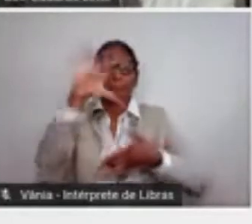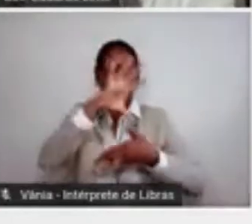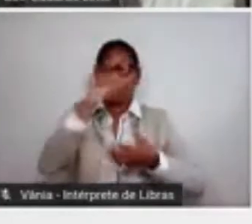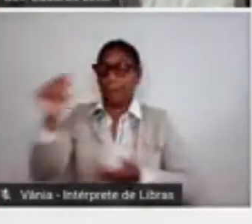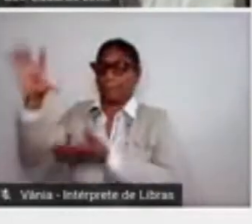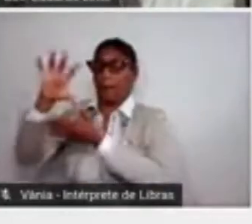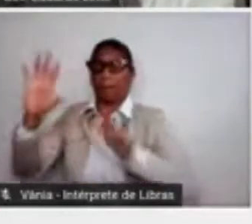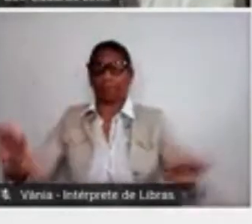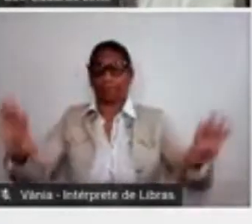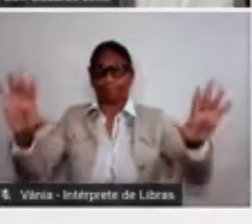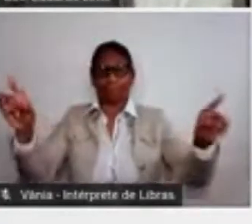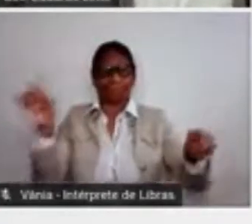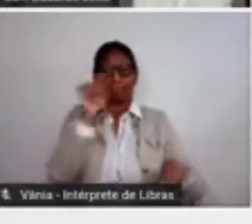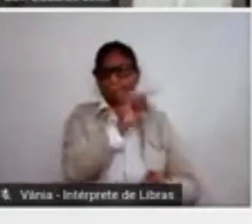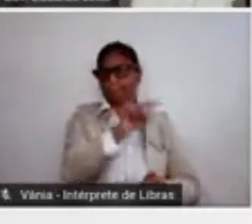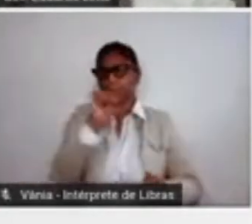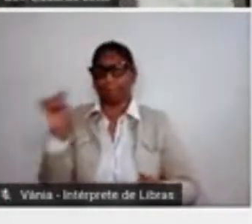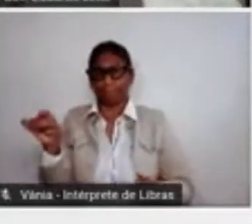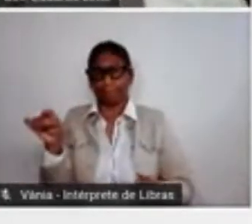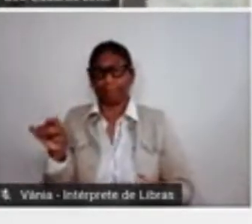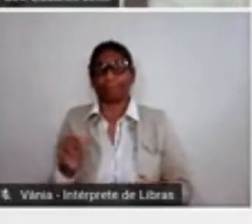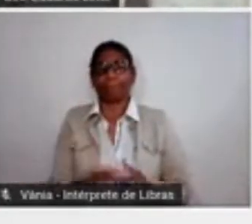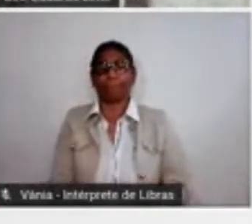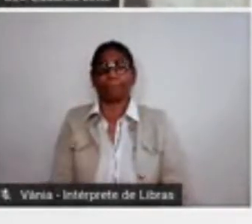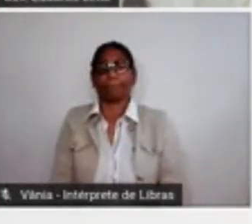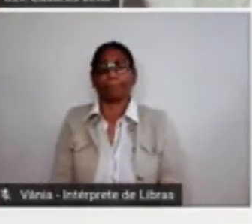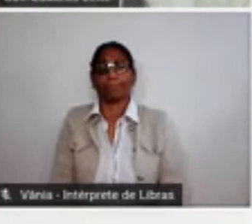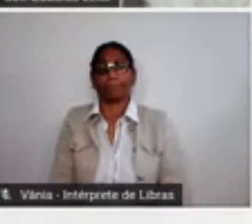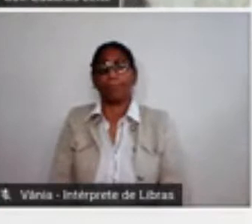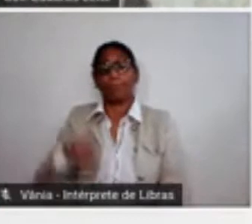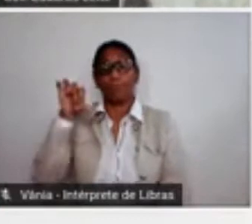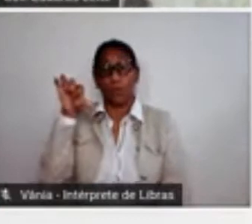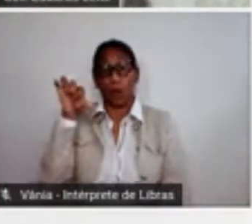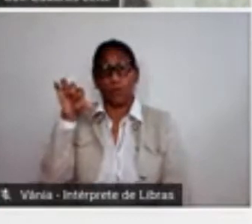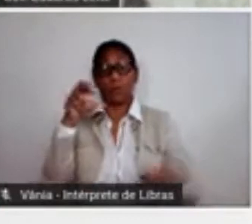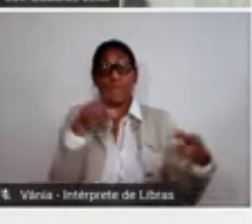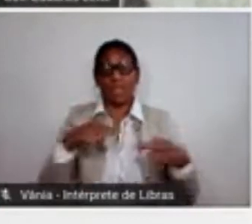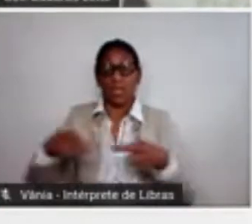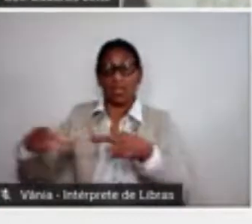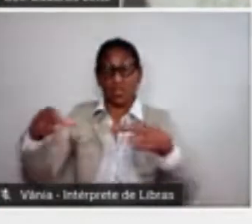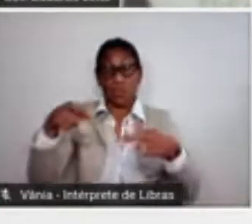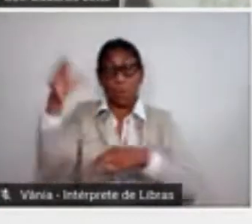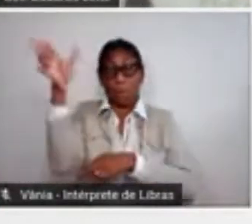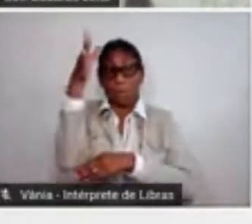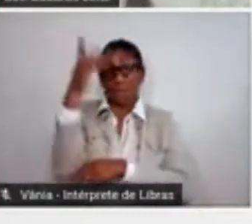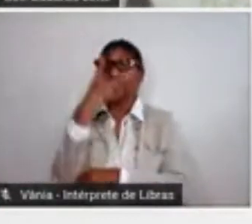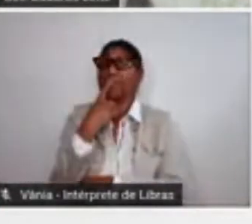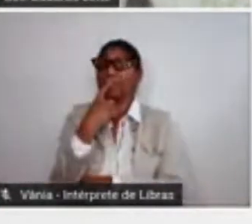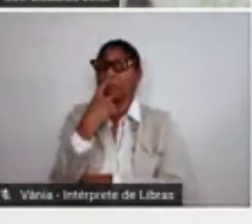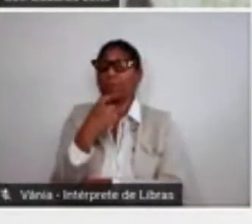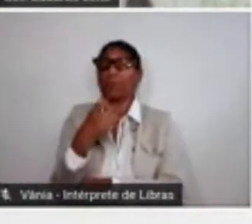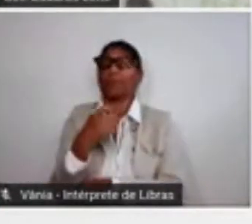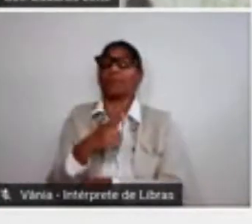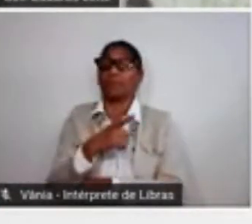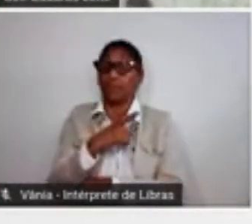já explicitado. Nas 9 regiões que nós temos em bandeira vermelha, nós temos